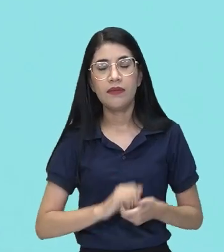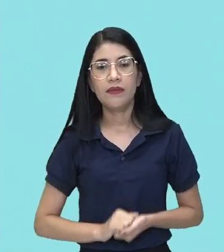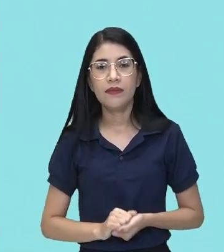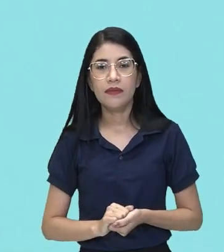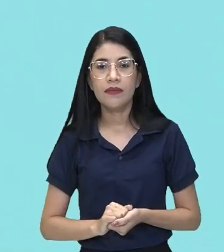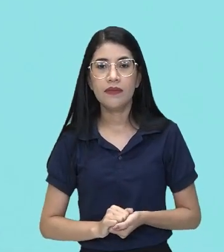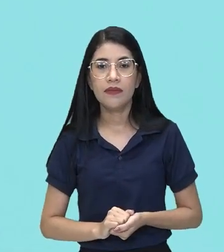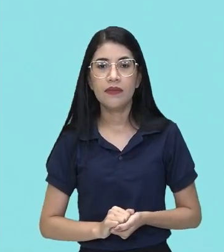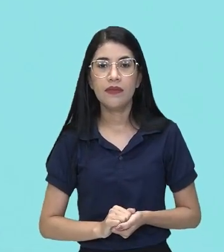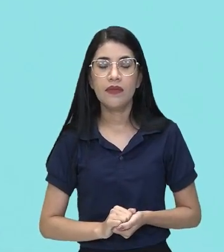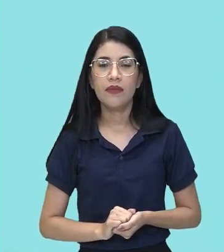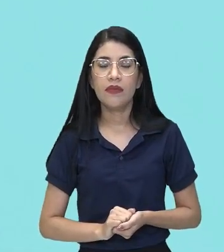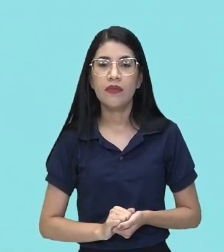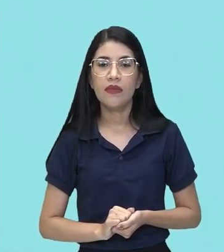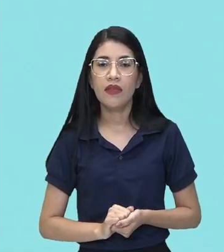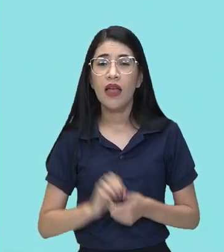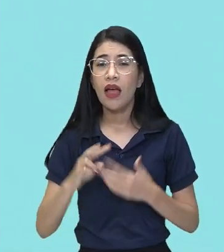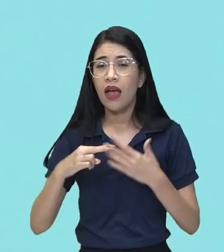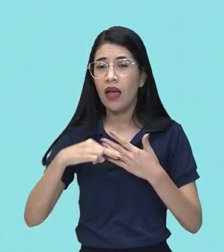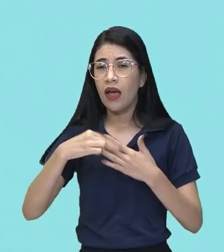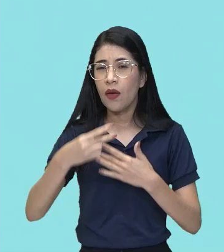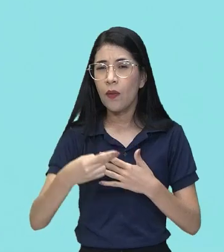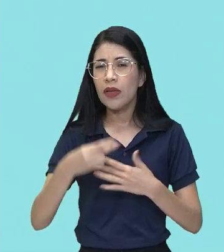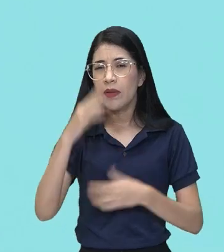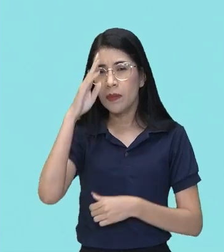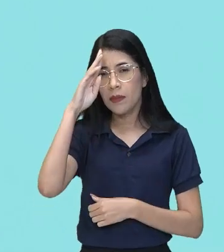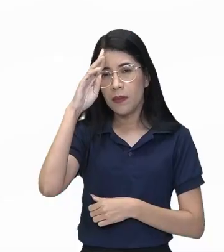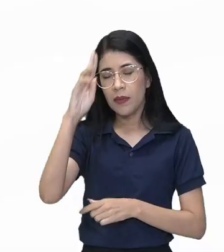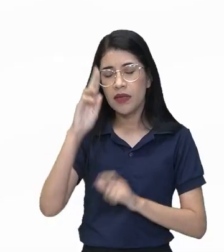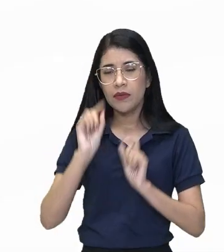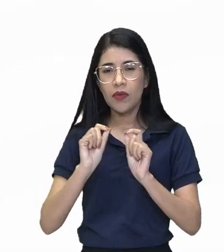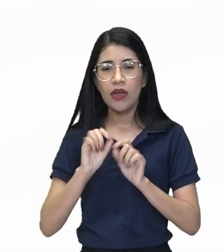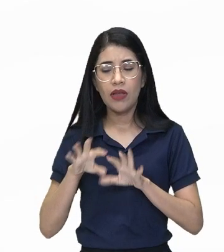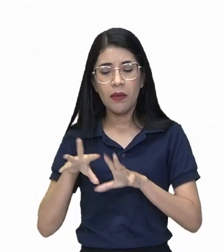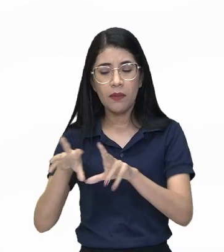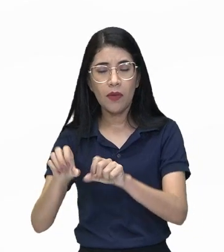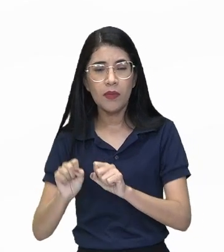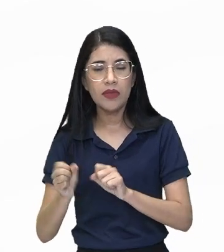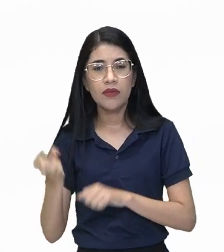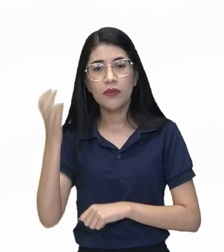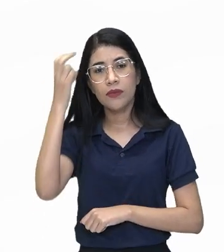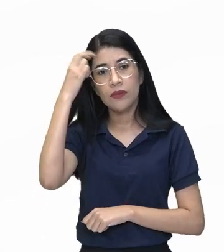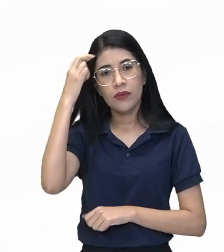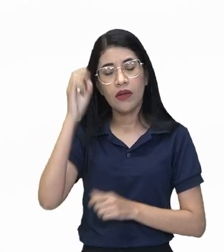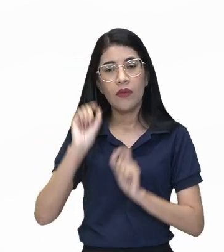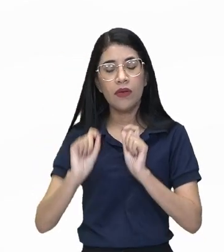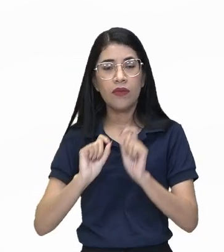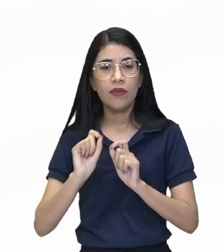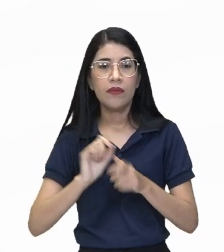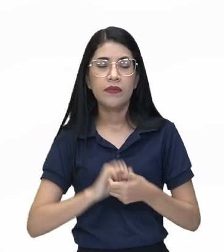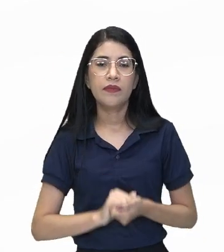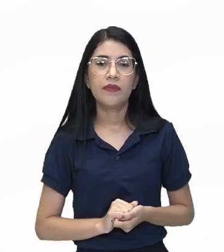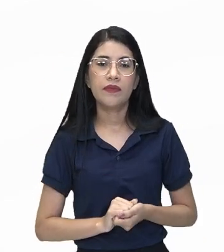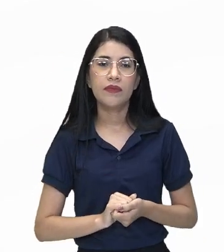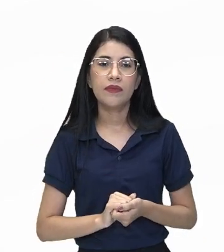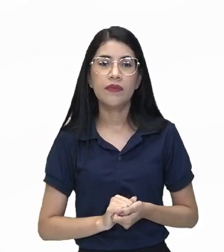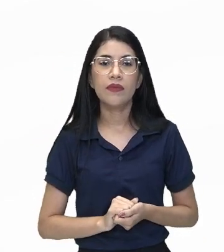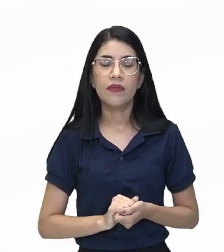certo? Uma das consequências mais marcantes da apropriação cultural é